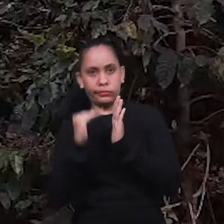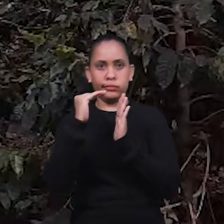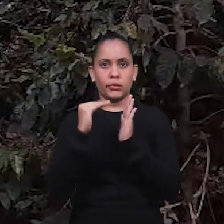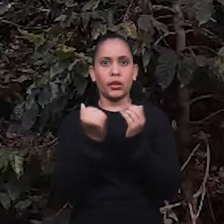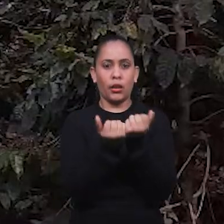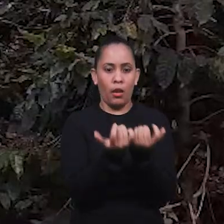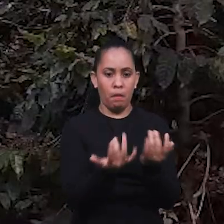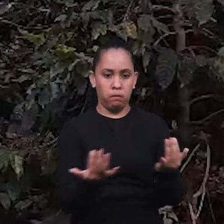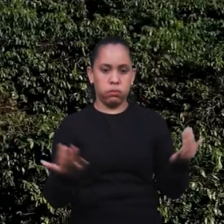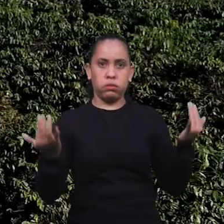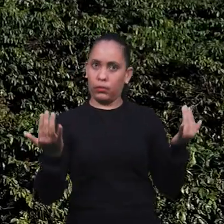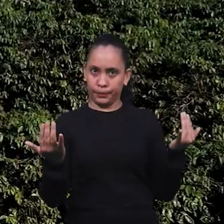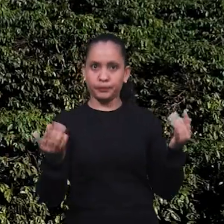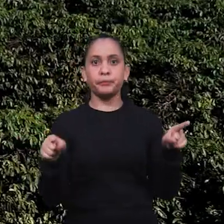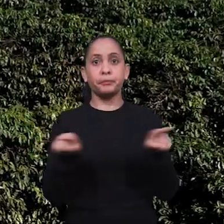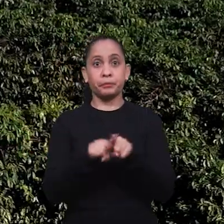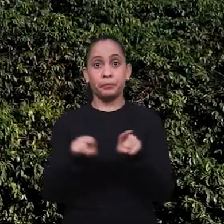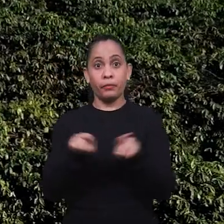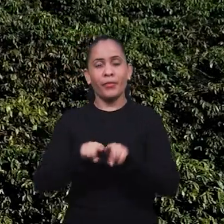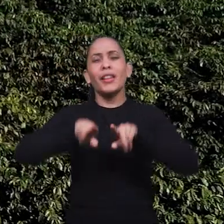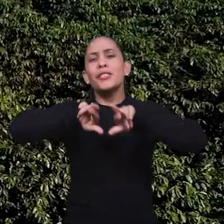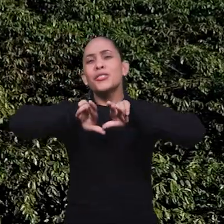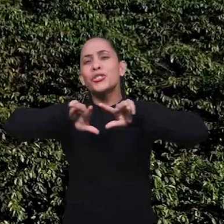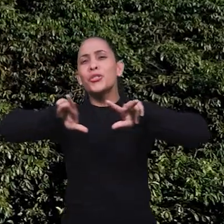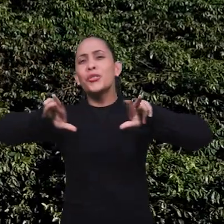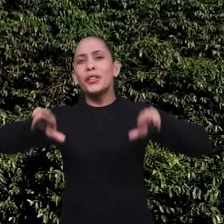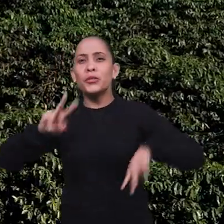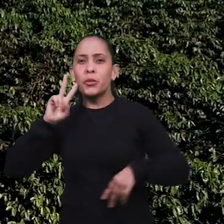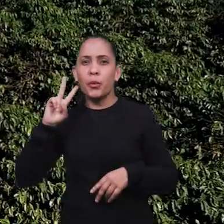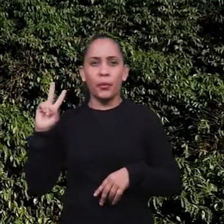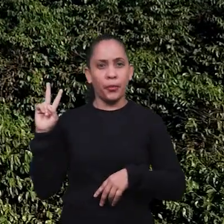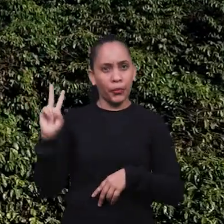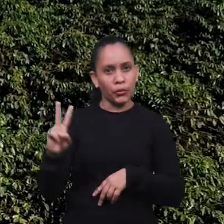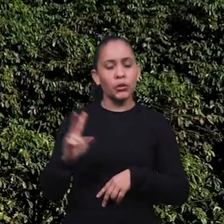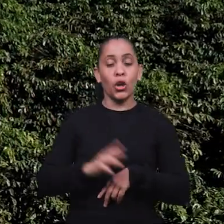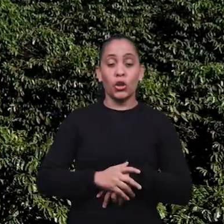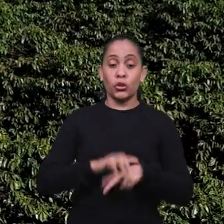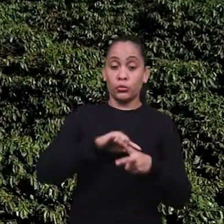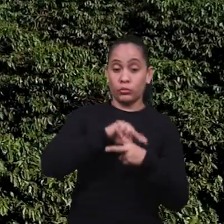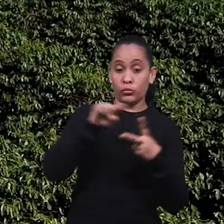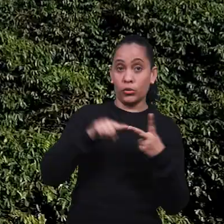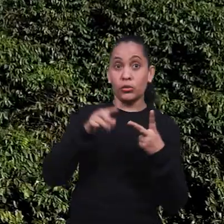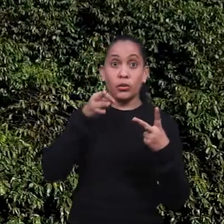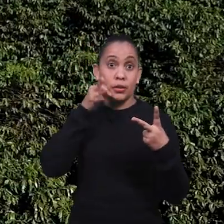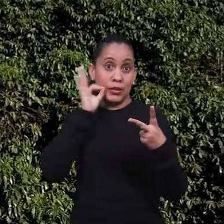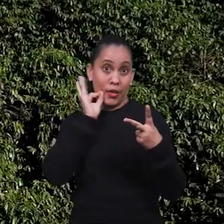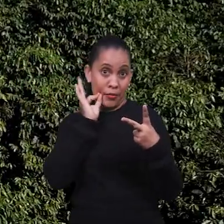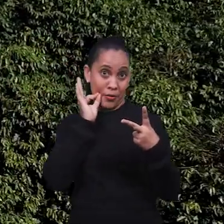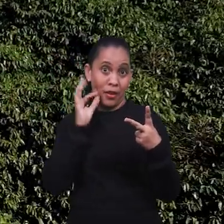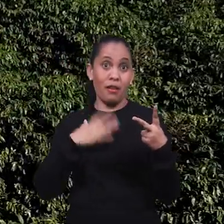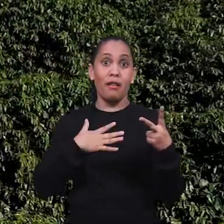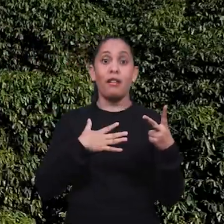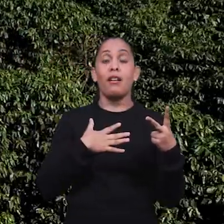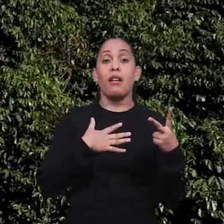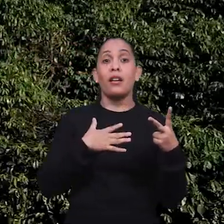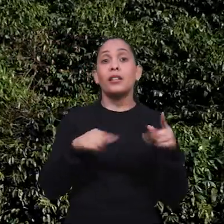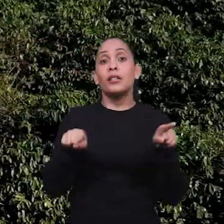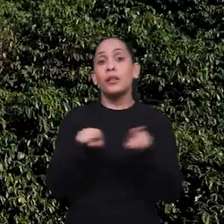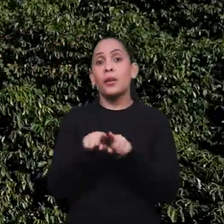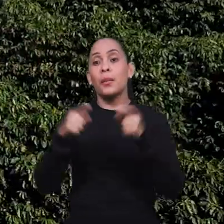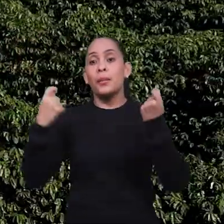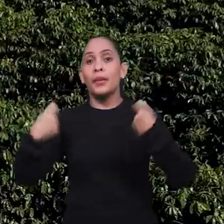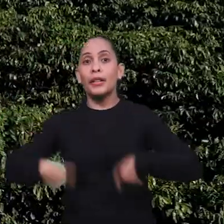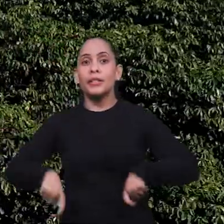produção daquele pé de café. Em meio aos diferentes cenários entre o café Conilon e arábica, uma coisa é certa. Tudo que o